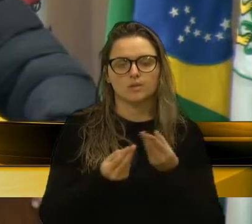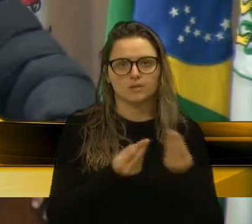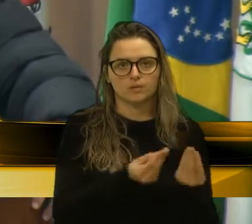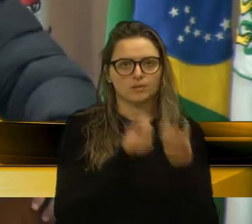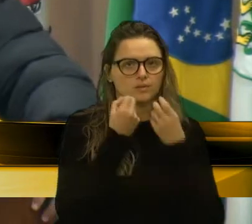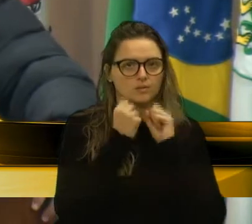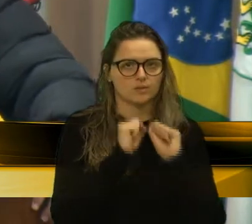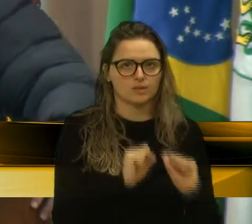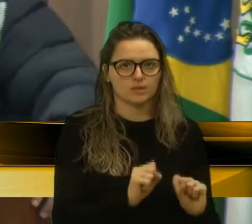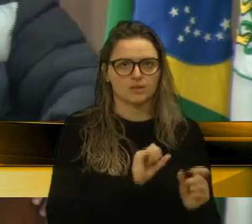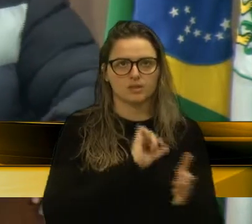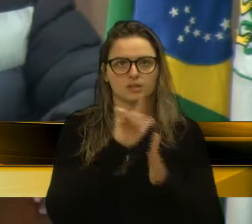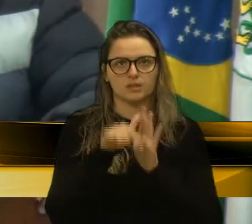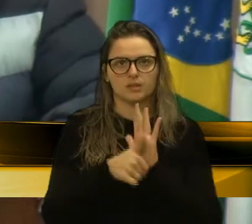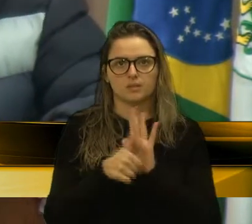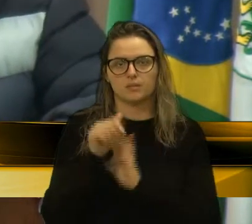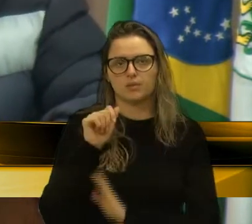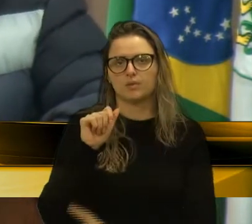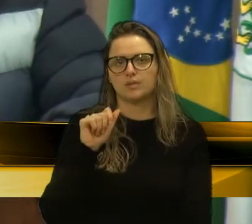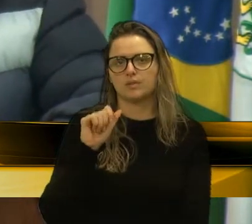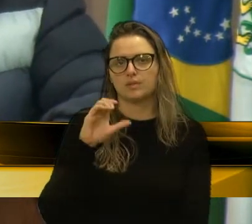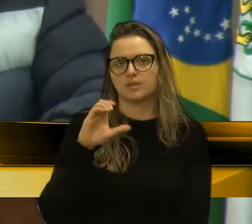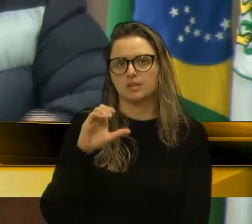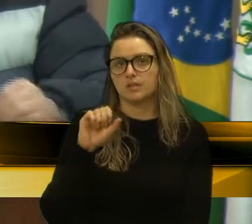secretaria, depois para a CEPRAM,